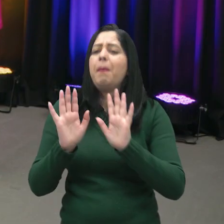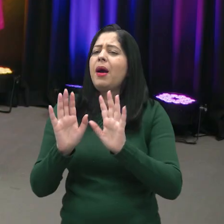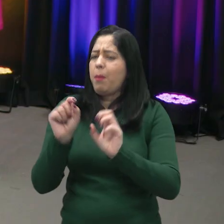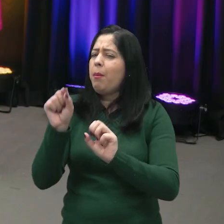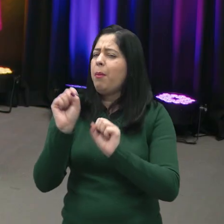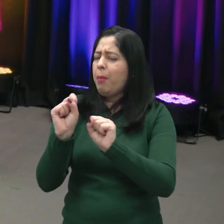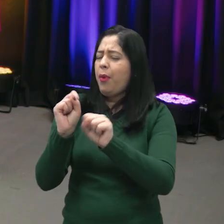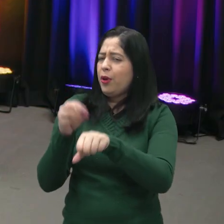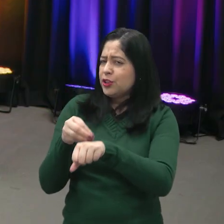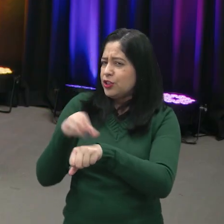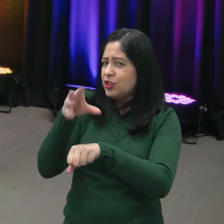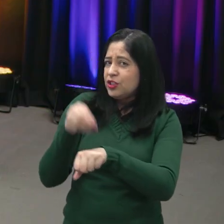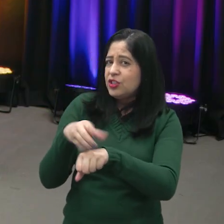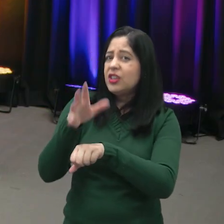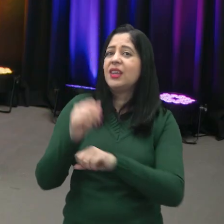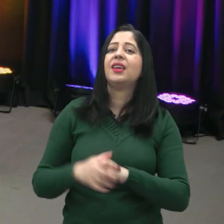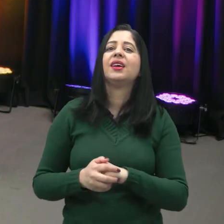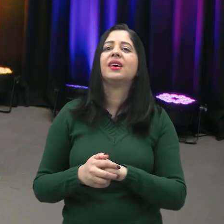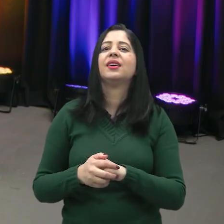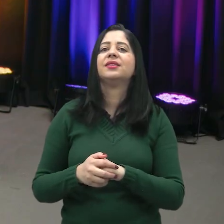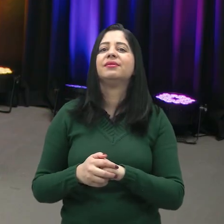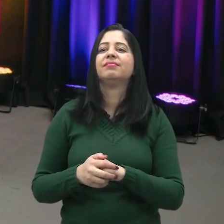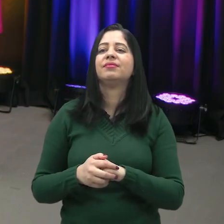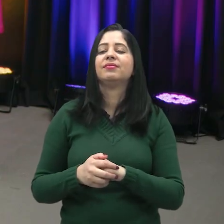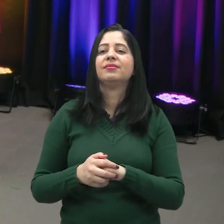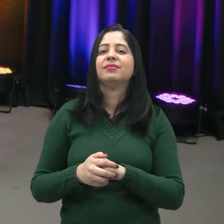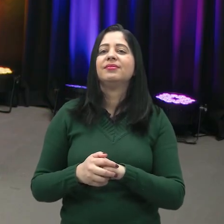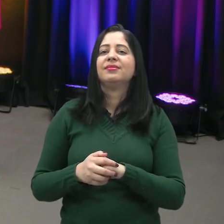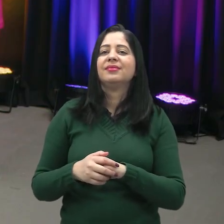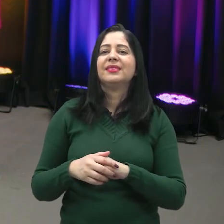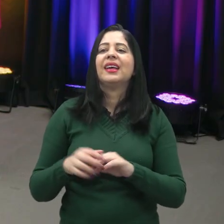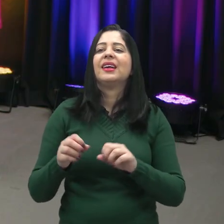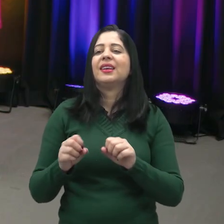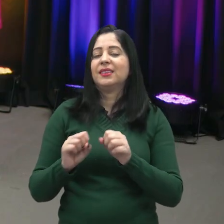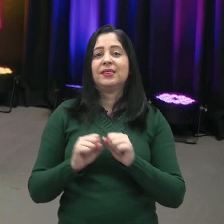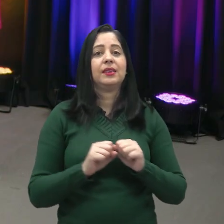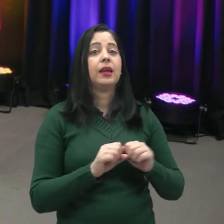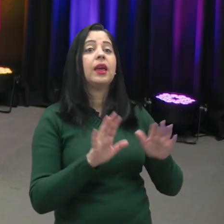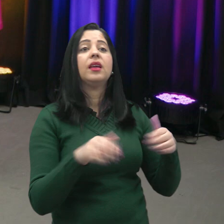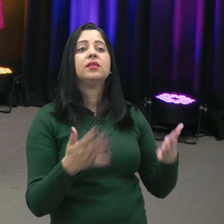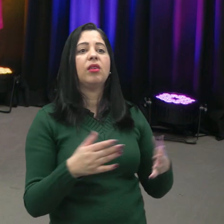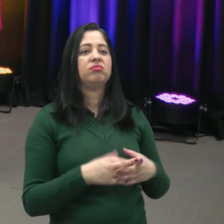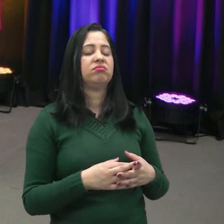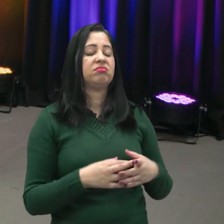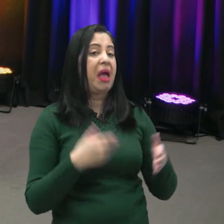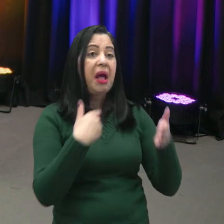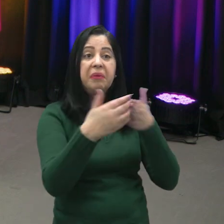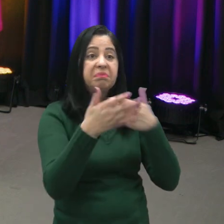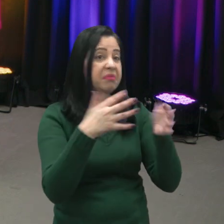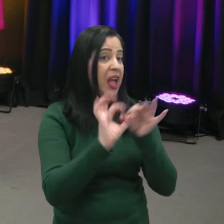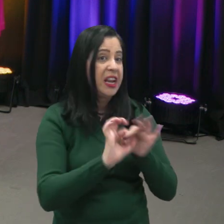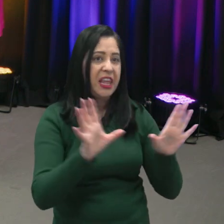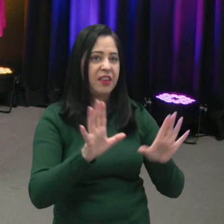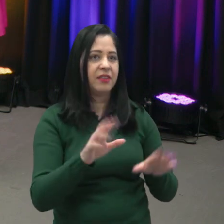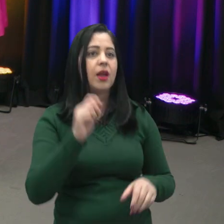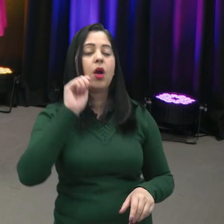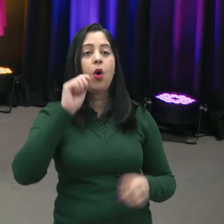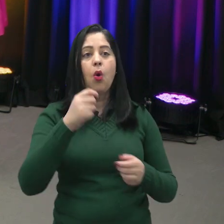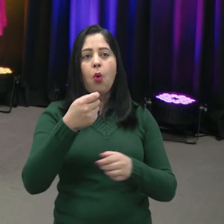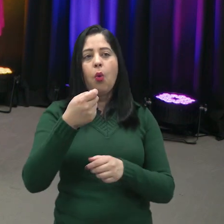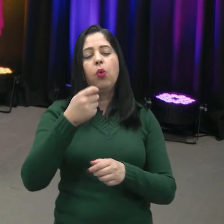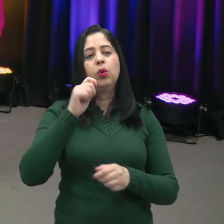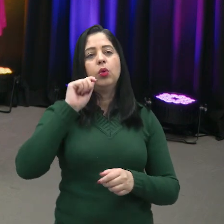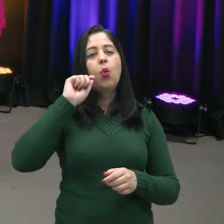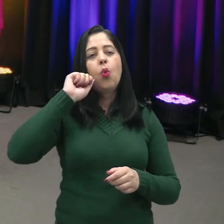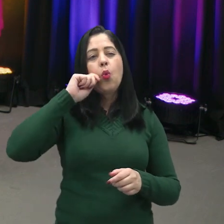que você, através da arte, poderia dar uma dica lá para quem está em casa, assim, desprendido de técnica, para que ele possa também liberar? Pegar o que tiver